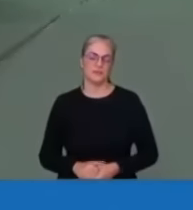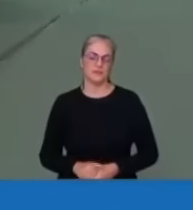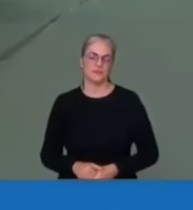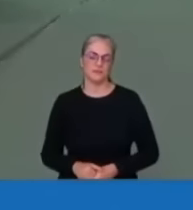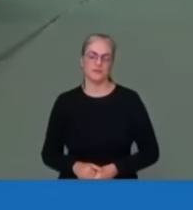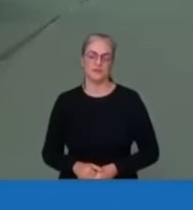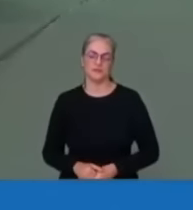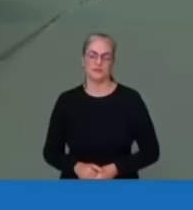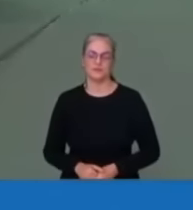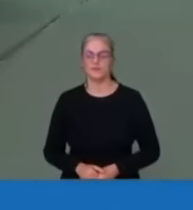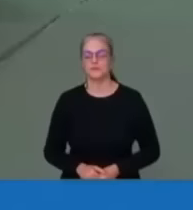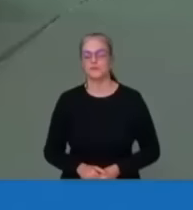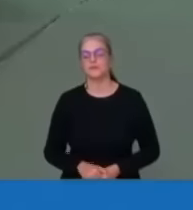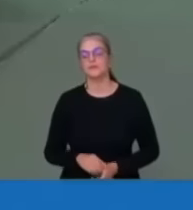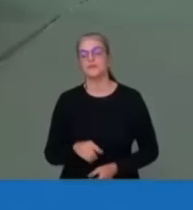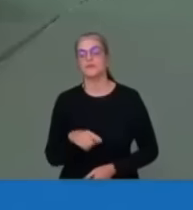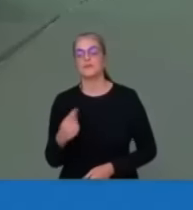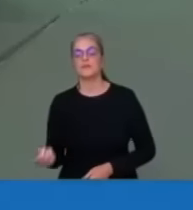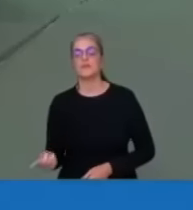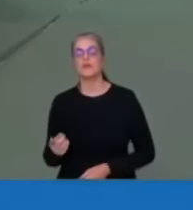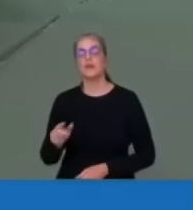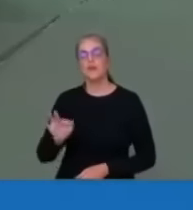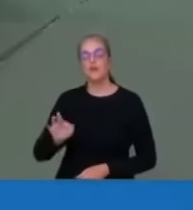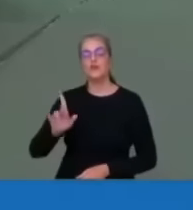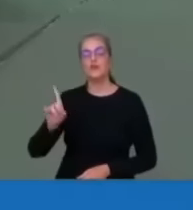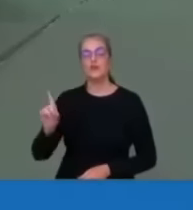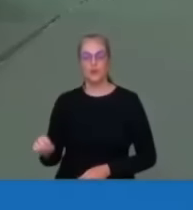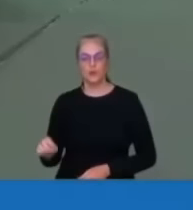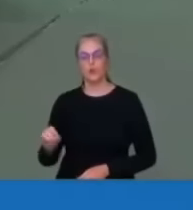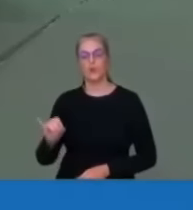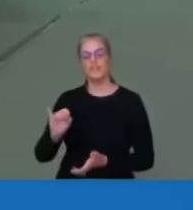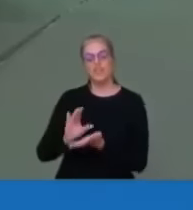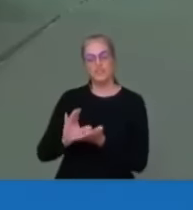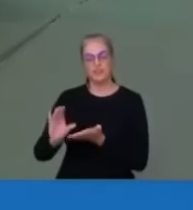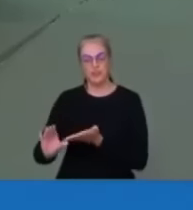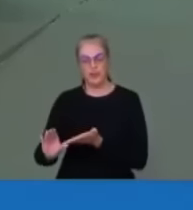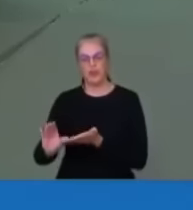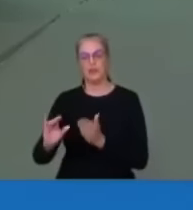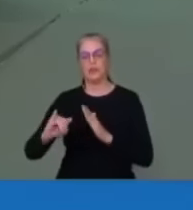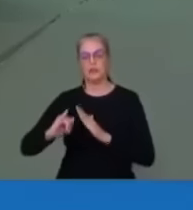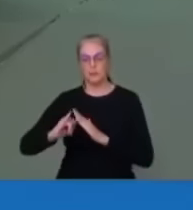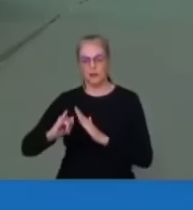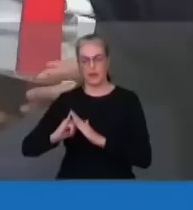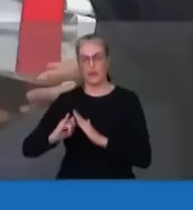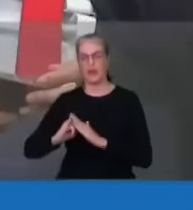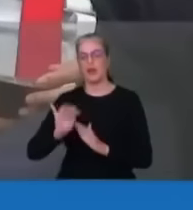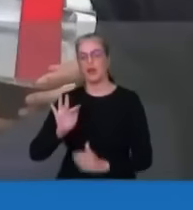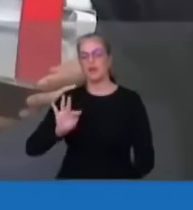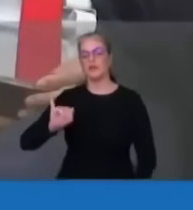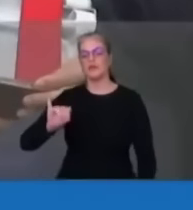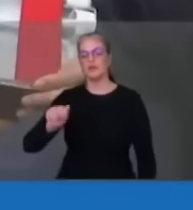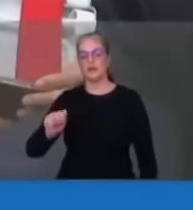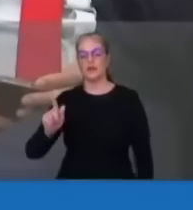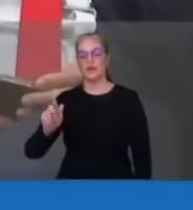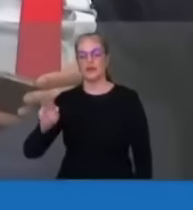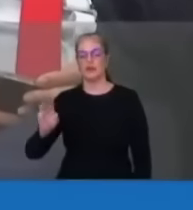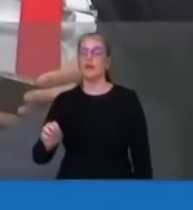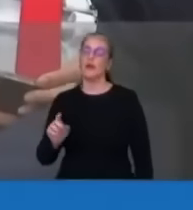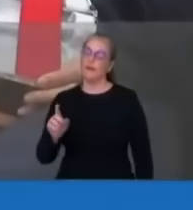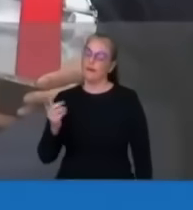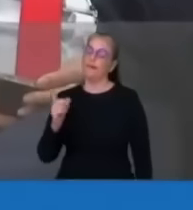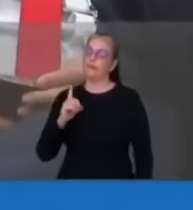esse deve ser o objetivo né pediu o Senor Gustavo segr pedi Tô Revoltado nelzinho Tô revoltado porque vamos fazer